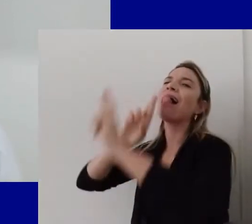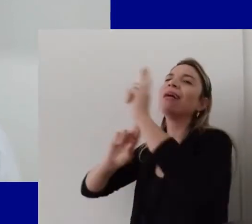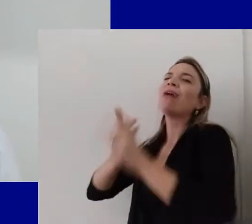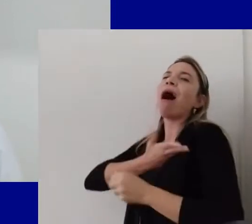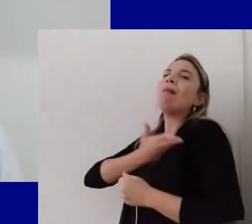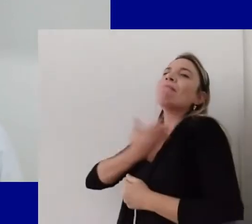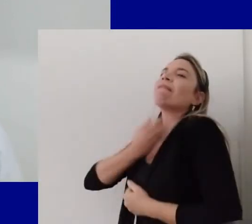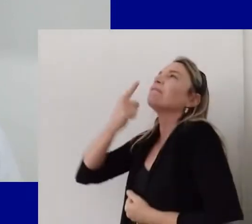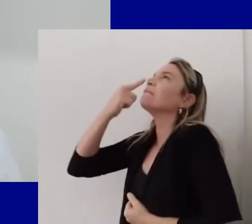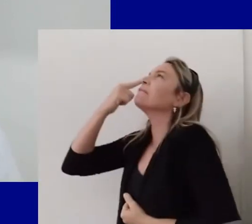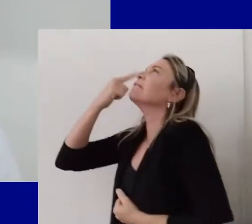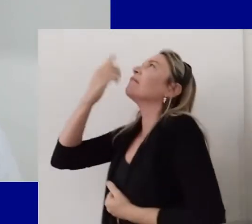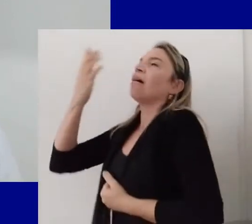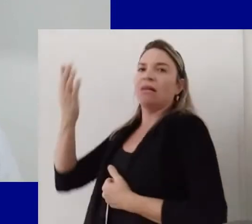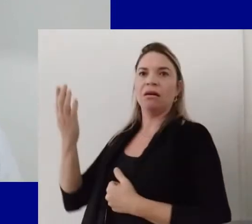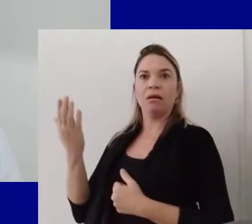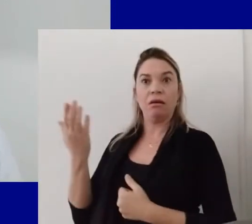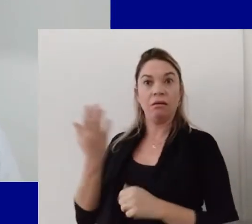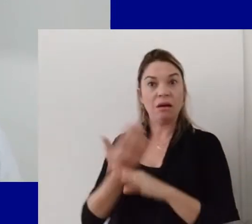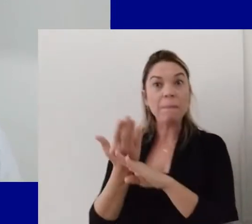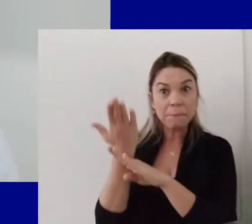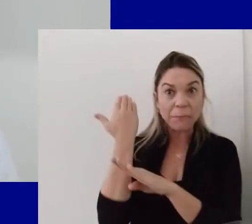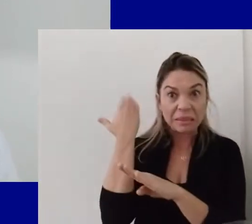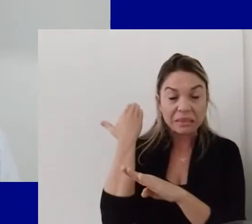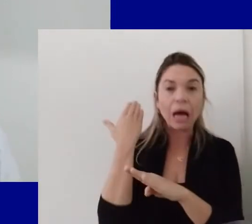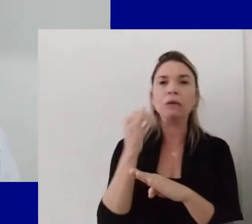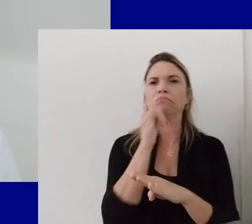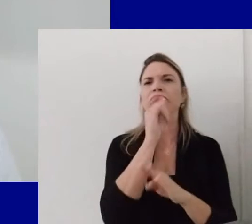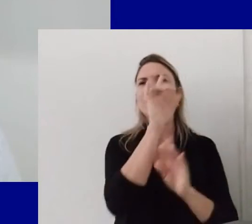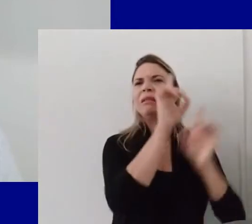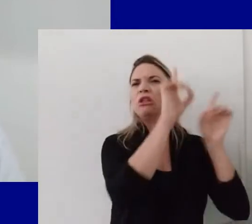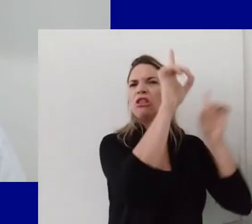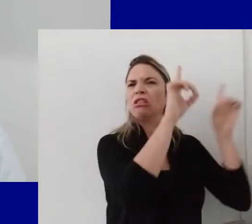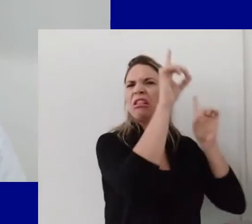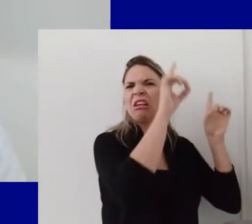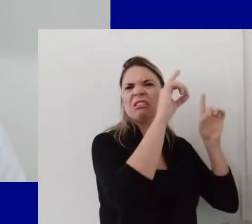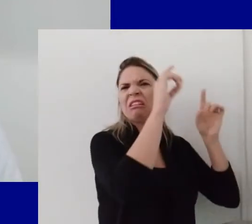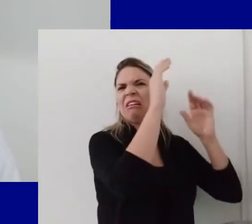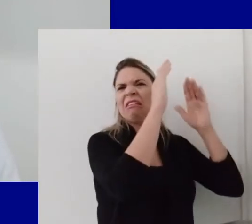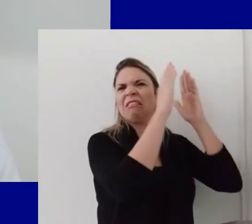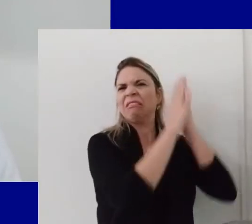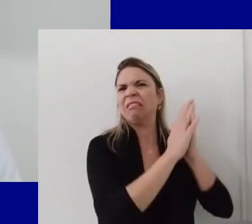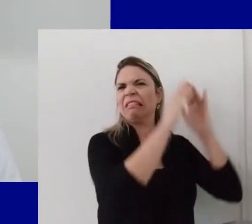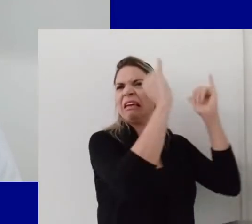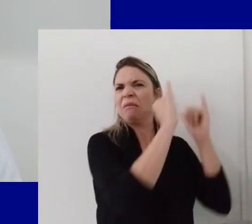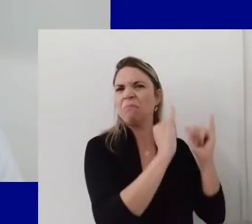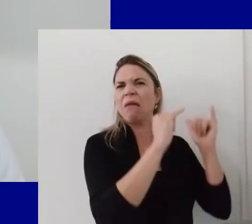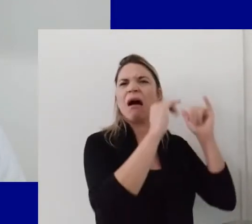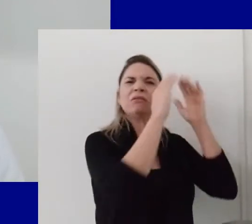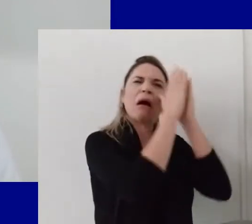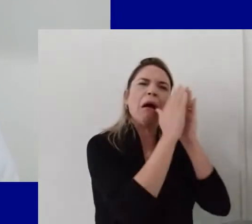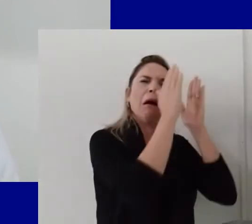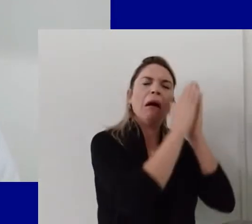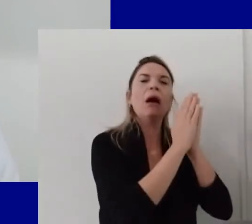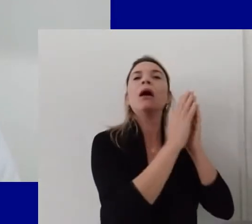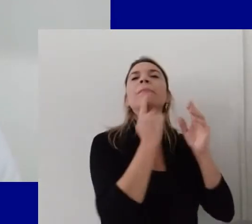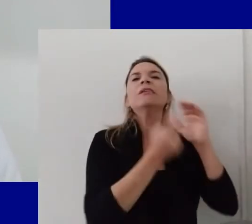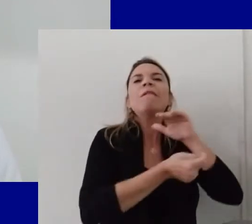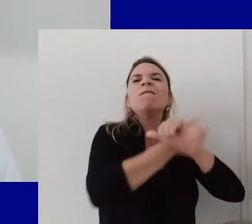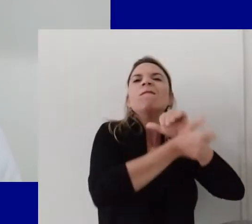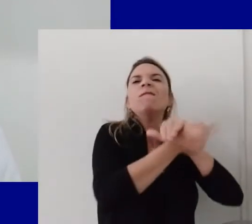a entidade, a divindade, o ser que é adorado precisasse ser provocado,